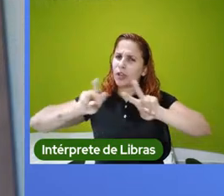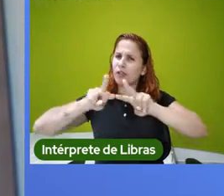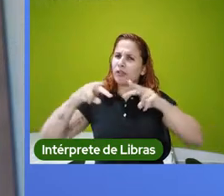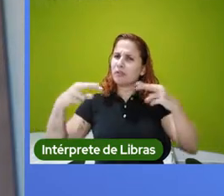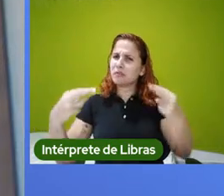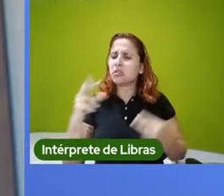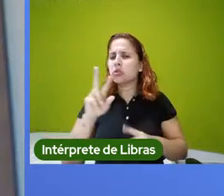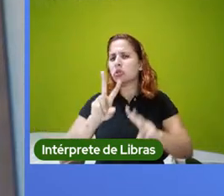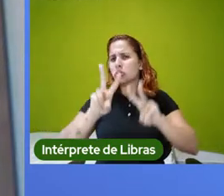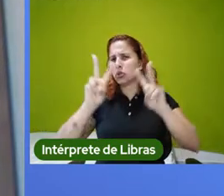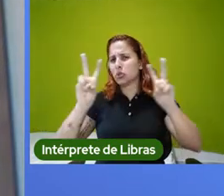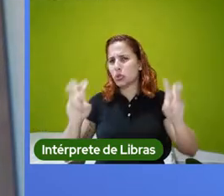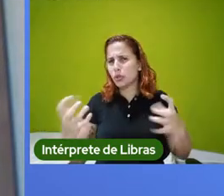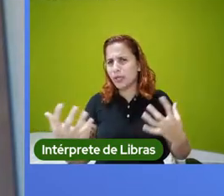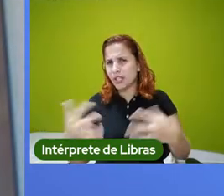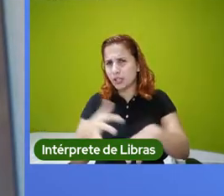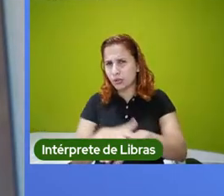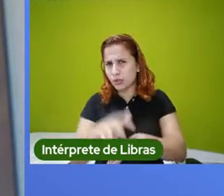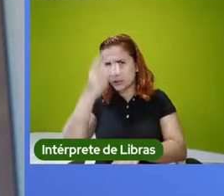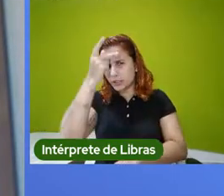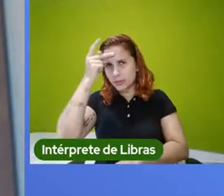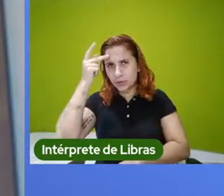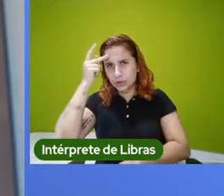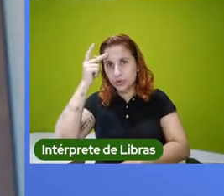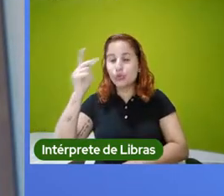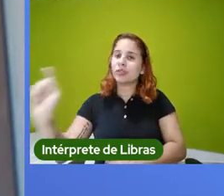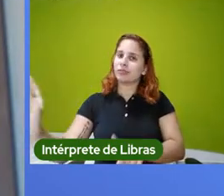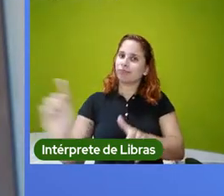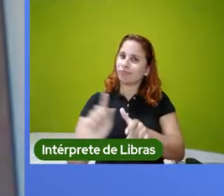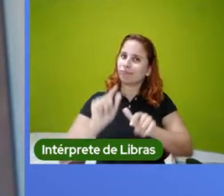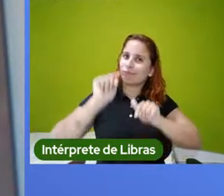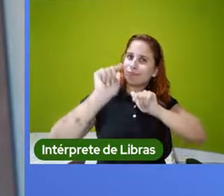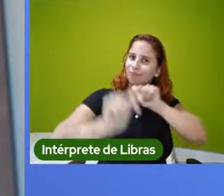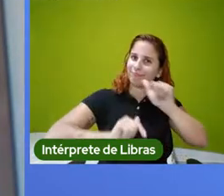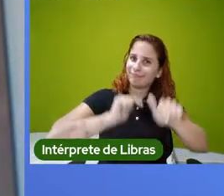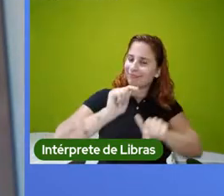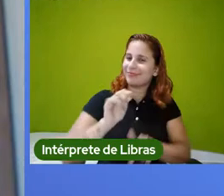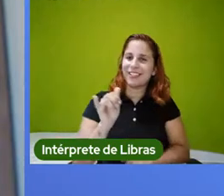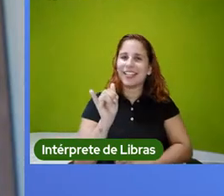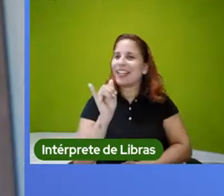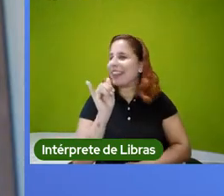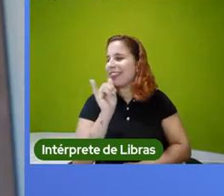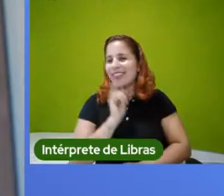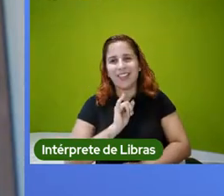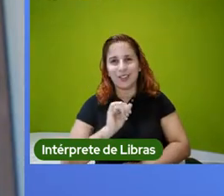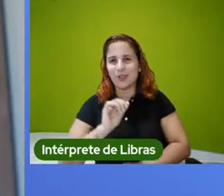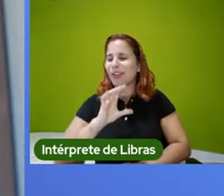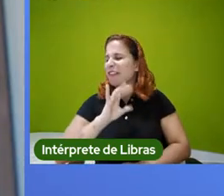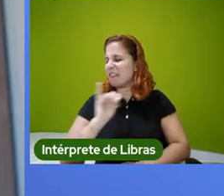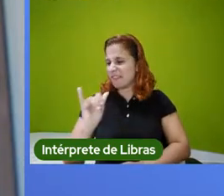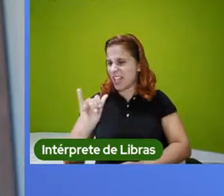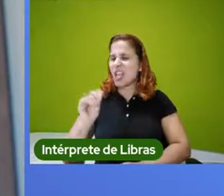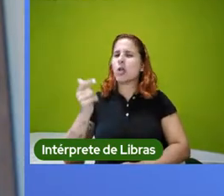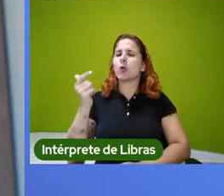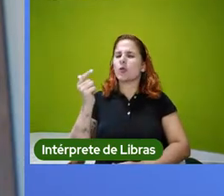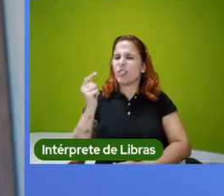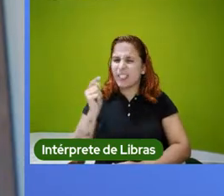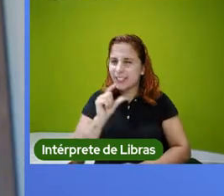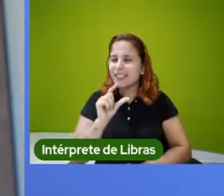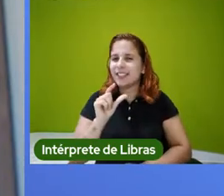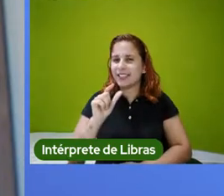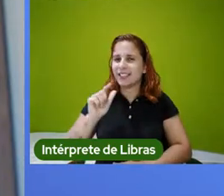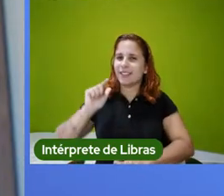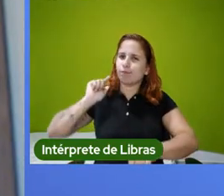dos seus usuários, né, no mercado de trabalho. Não é à toa, e eu acredito que vai ganhar cada vez mais força nos